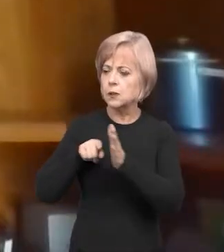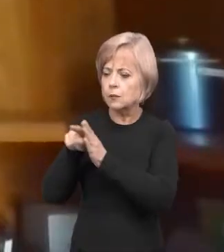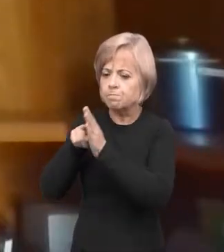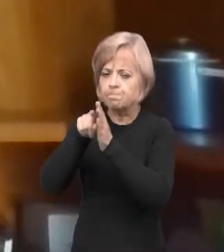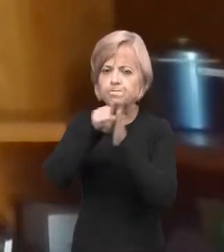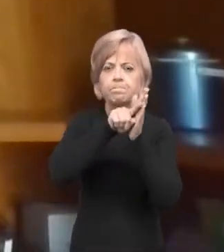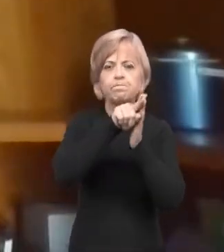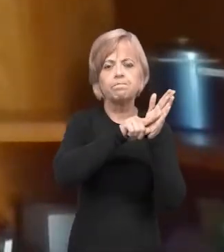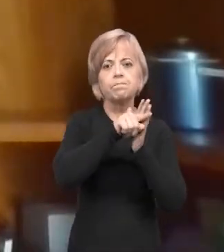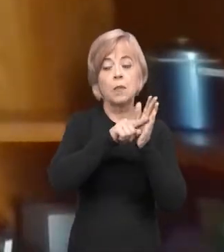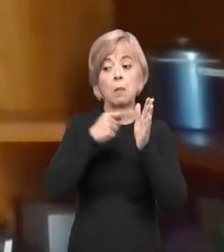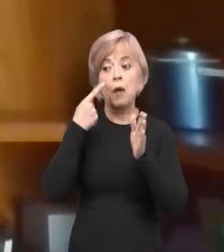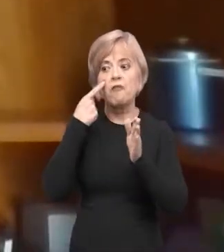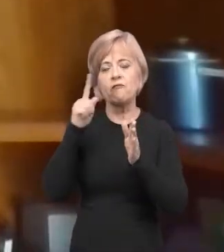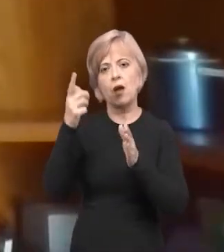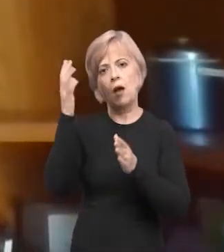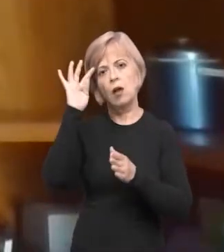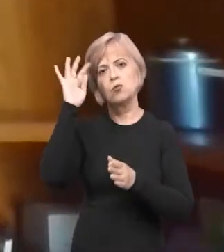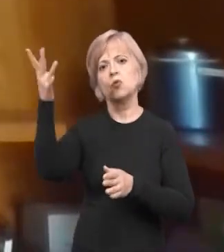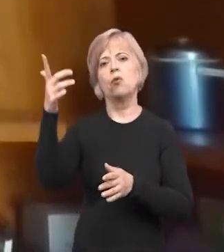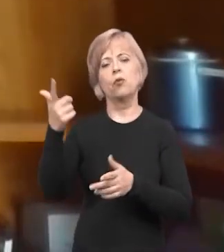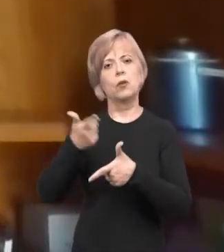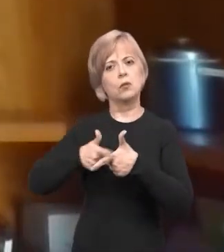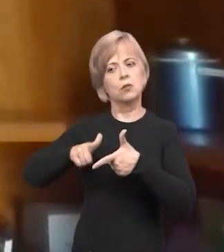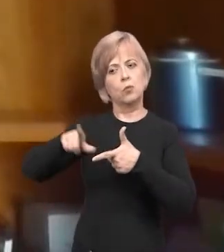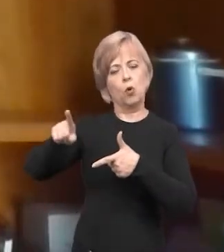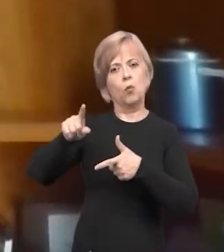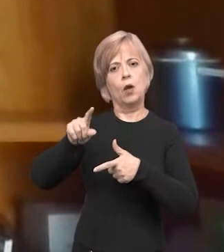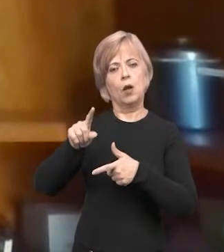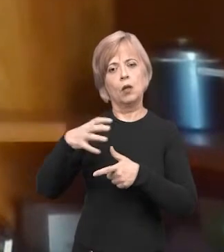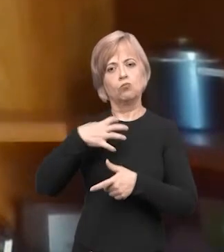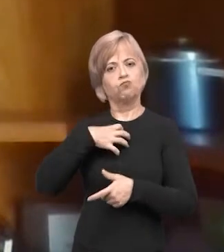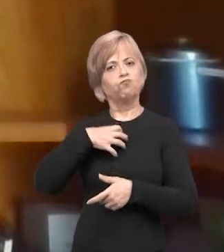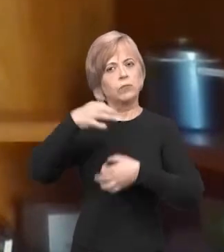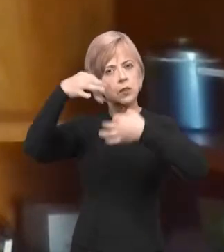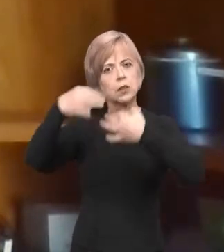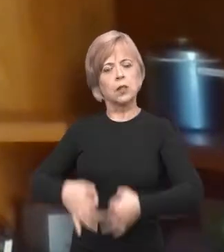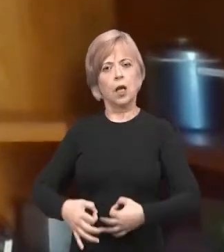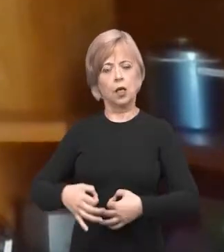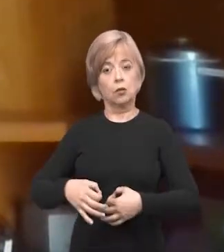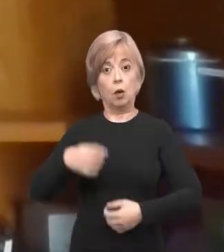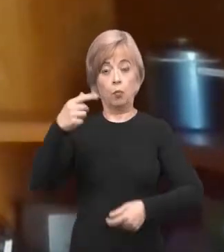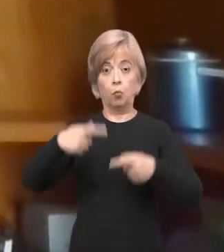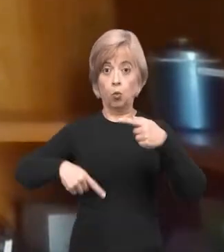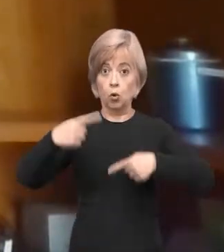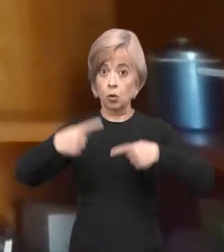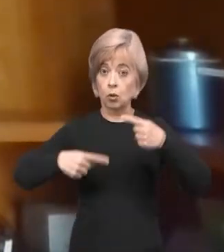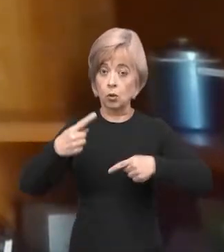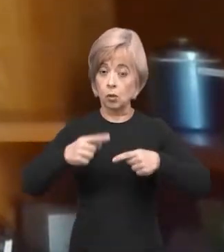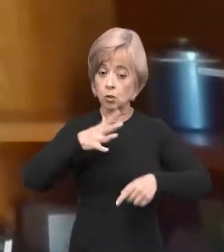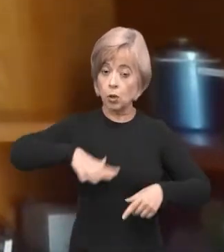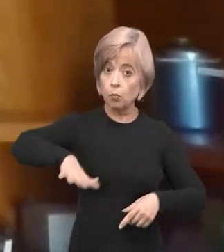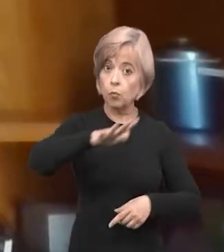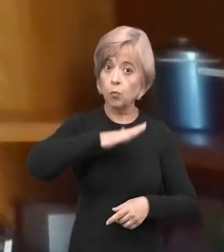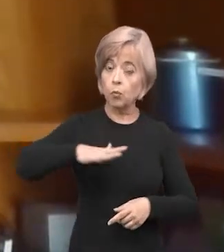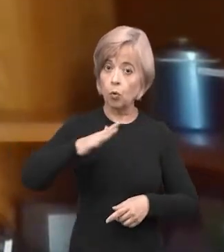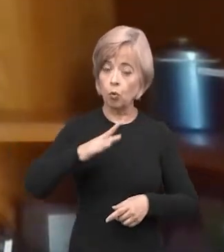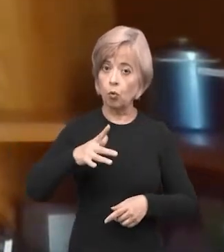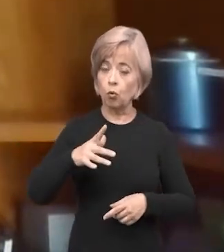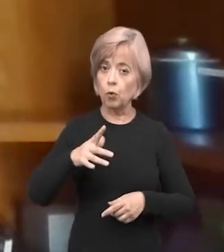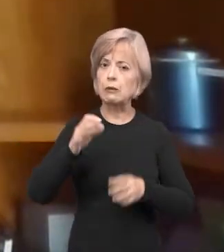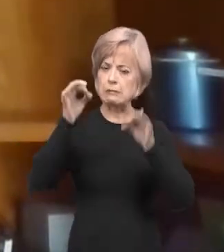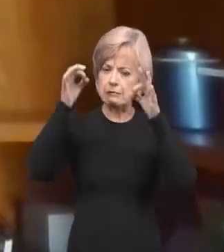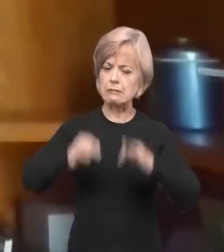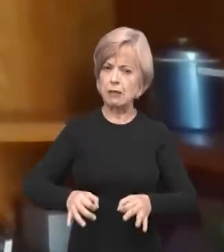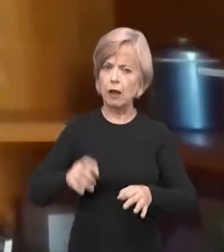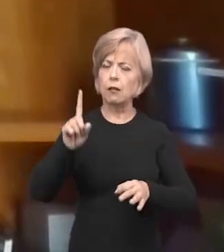precisávamos fazer justamente para atacar esse problema da maneira correta, porque a política pública adequada, que é uma política pública